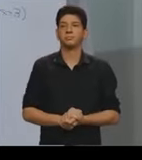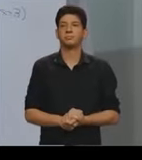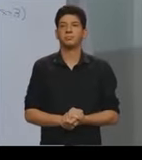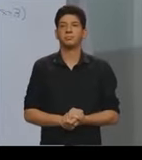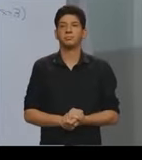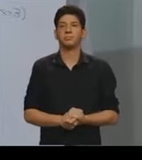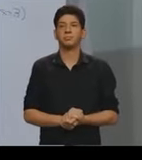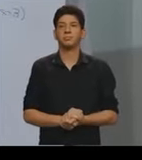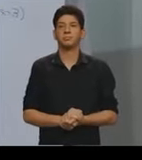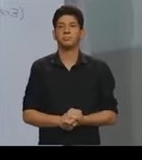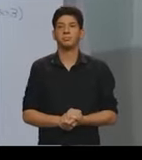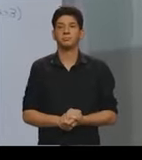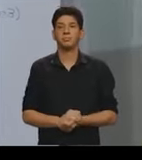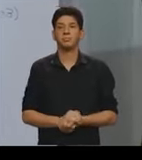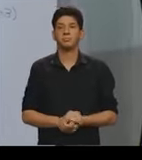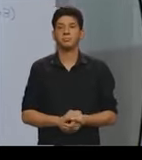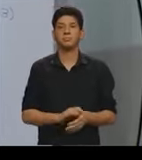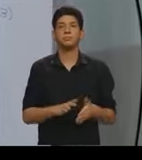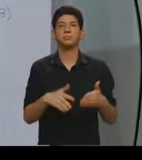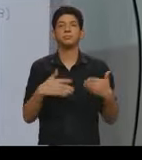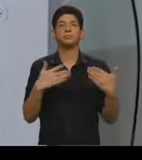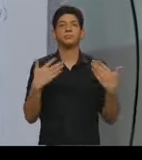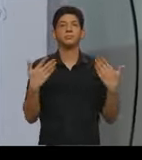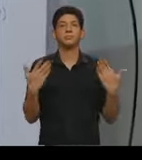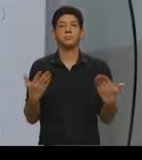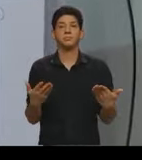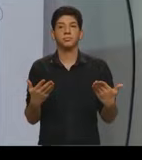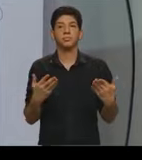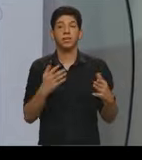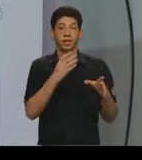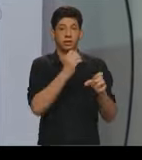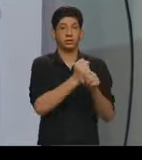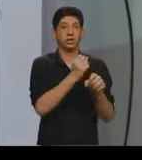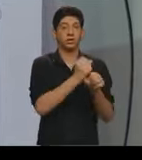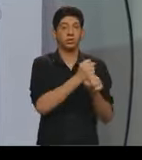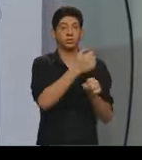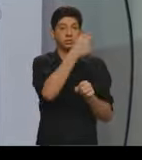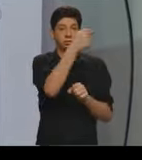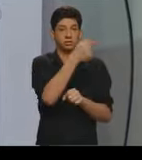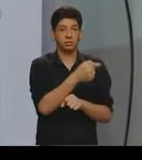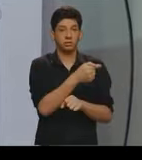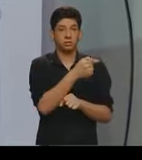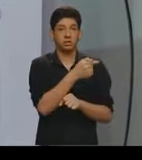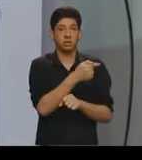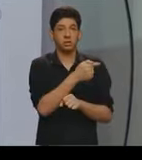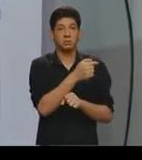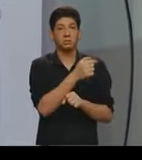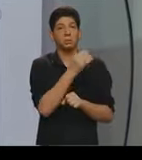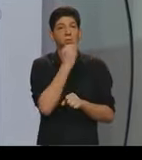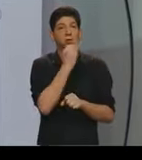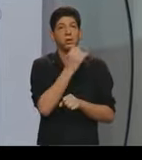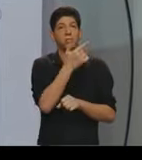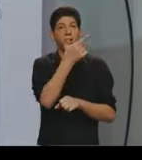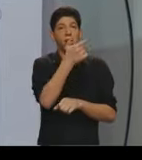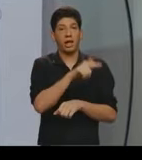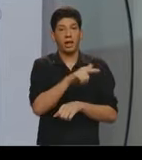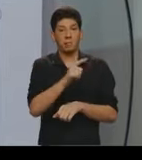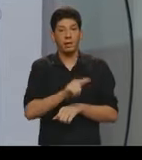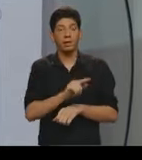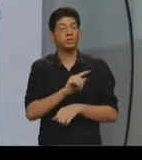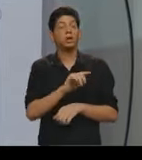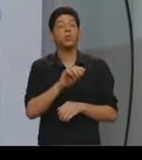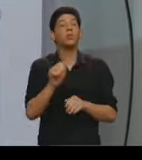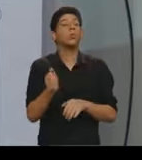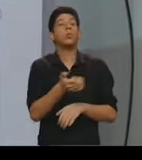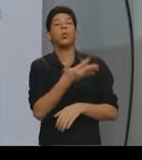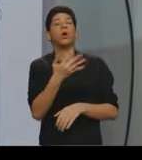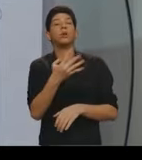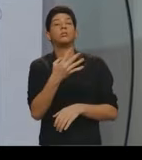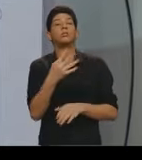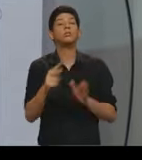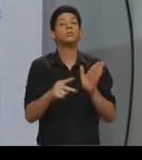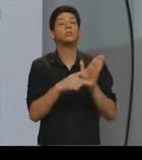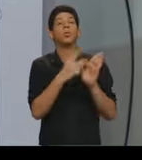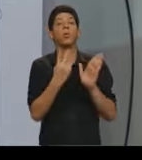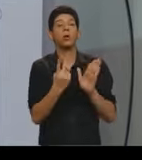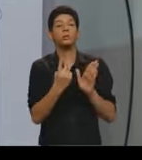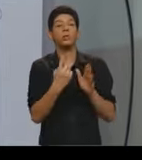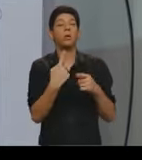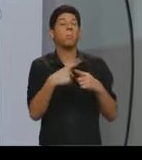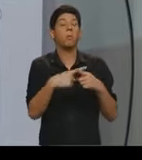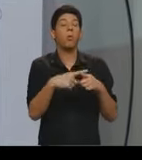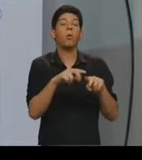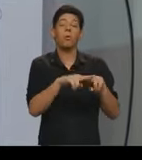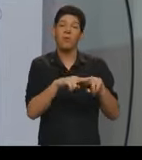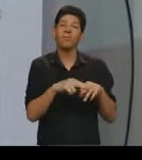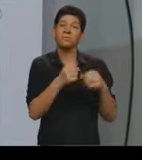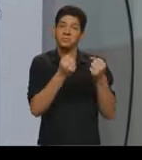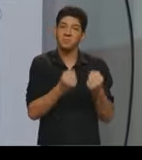Então, eu vou considerar que essa nota 7, como se ela estivesse repetindo aqui, no caso, 2 vezes, que é o peso. Então, essa é a diferença que